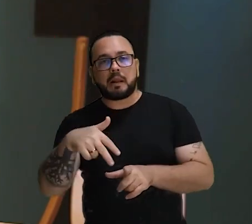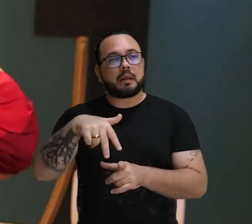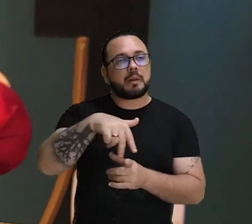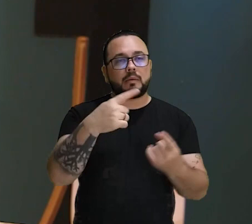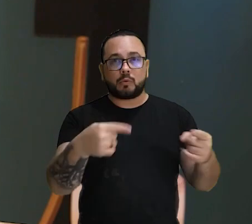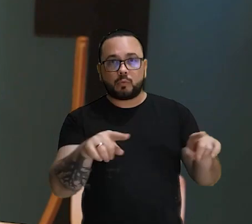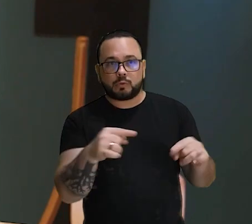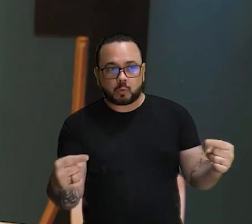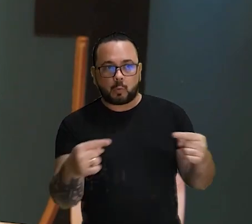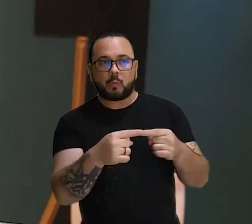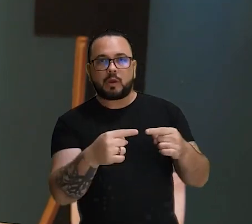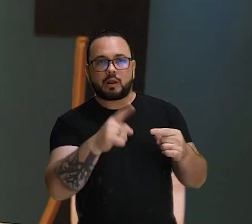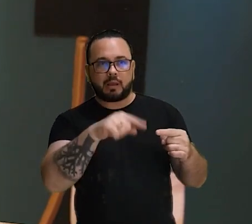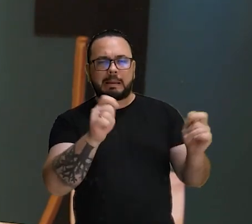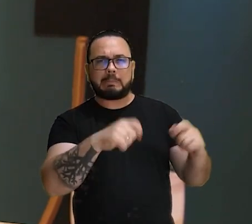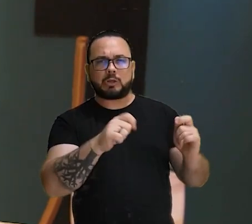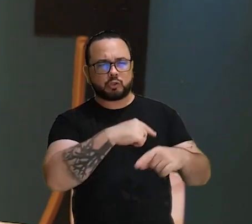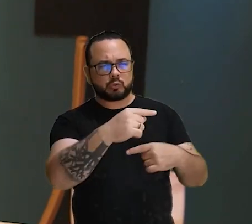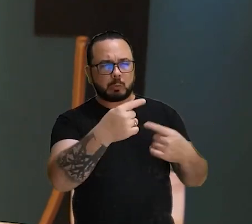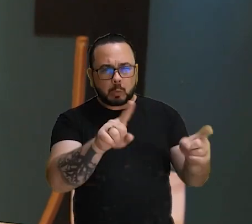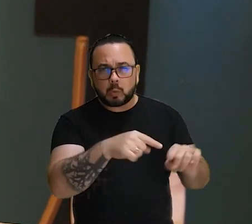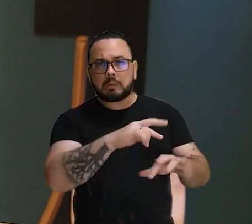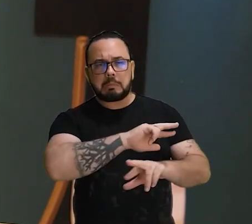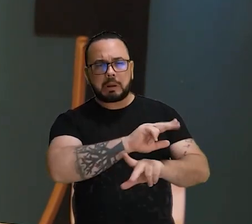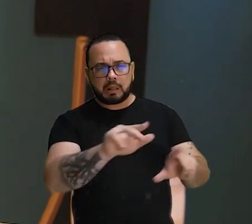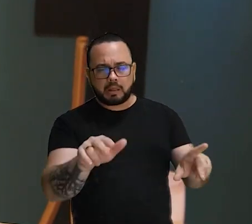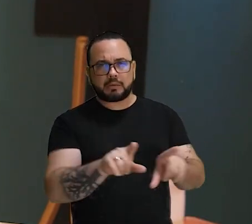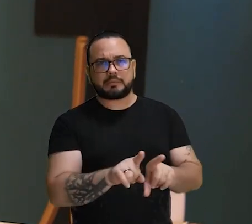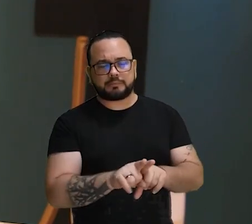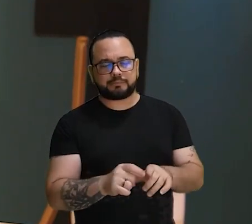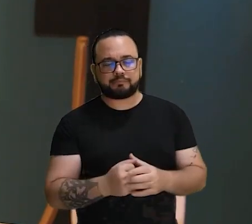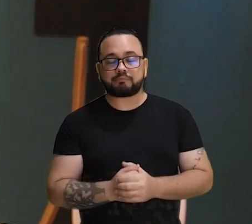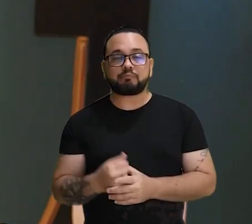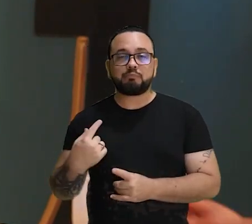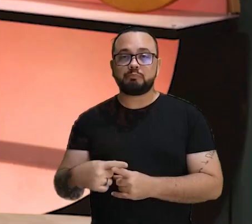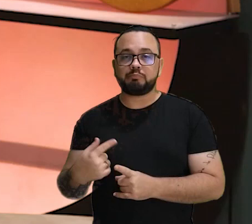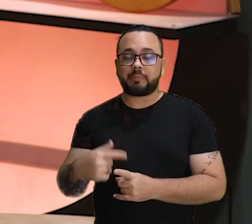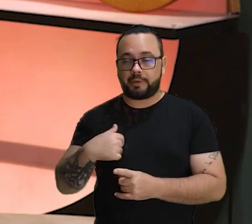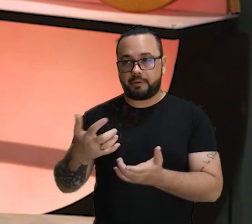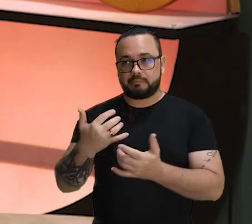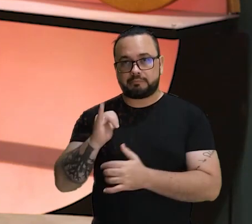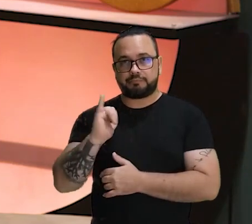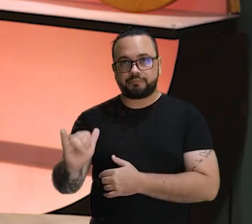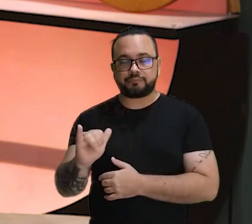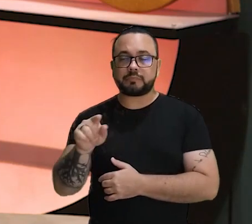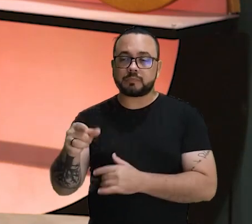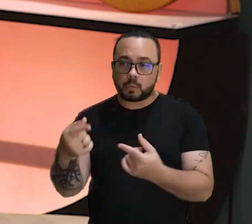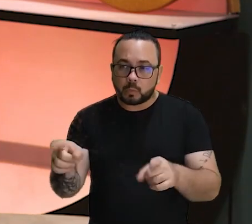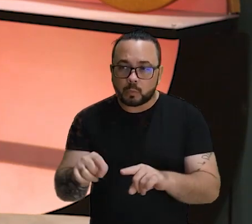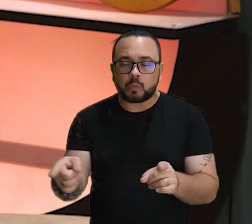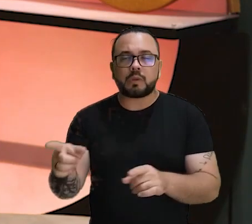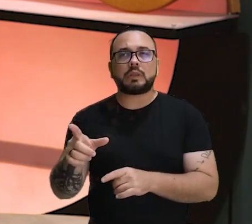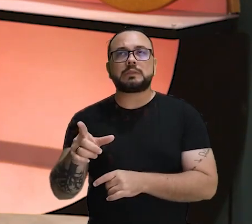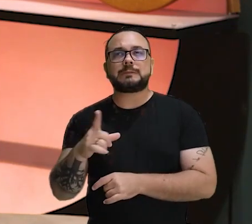assim, é muito eclético, assim. Tudo é possível no circo, né? Então, porque tanto que comunique. Porque o que eu ia te dizer é que, assim, na sua música